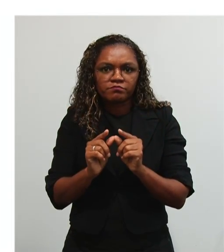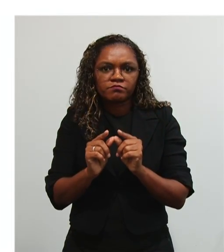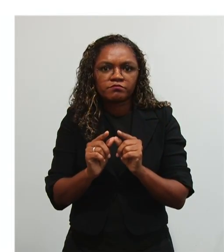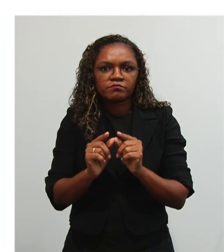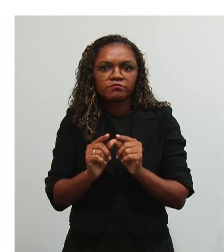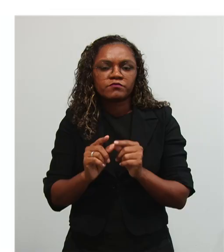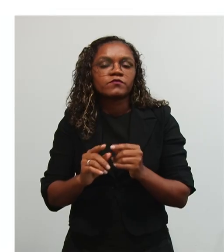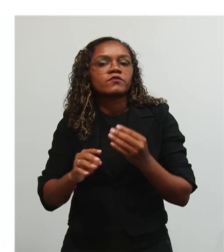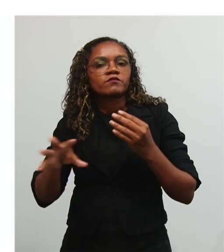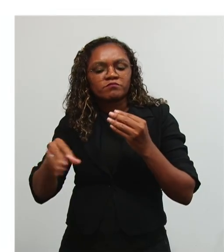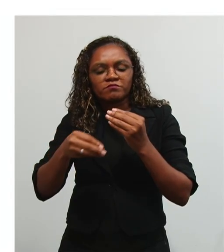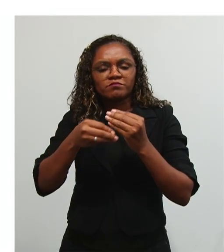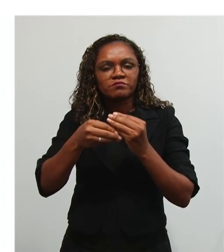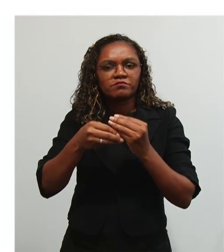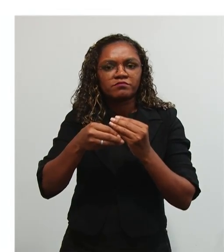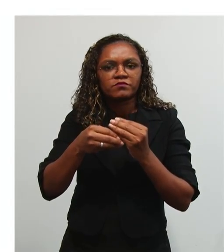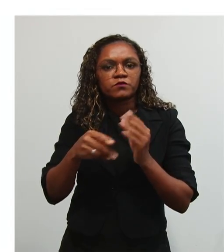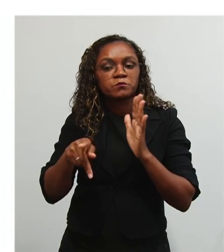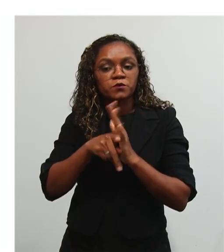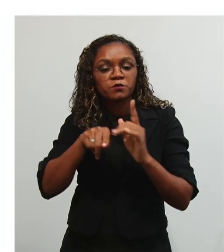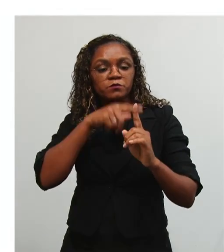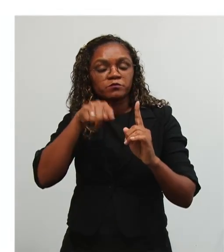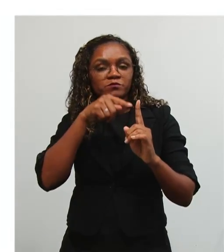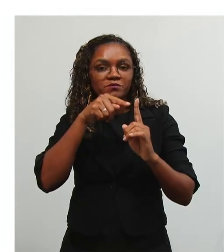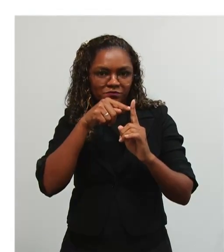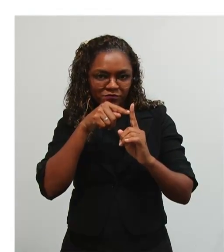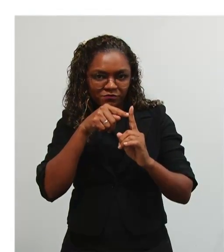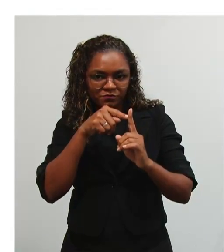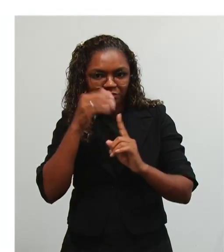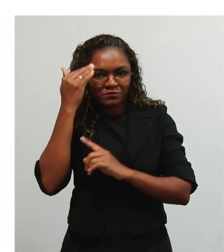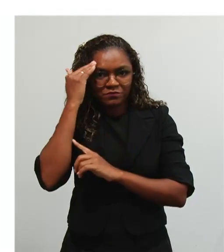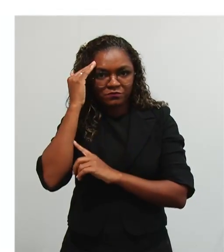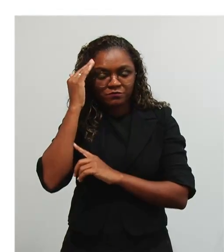colocou esses objetivos, né?